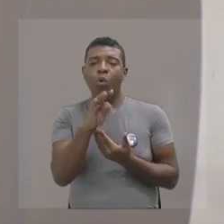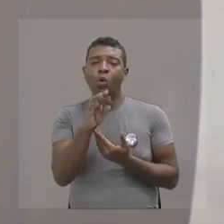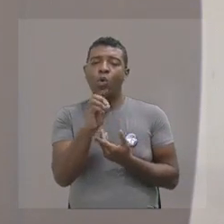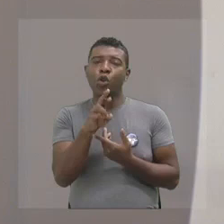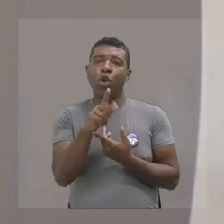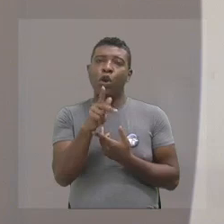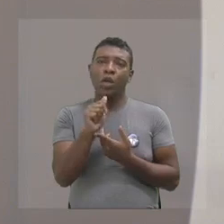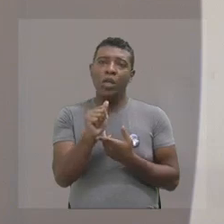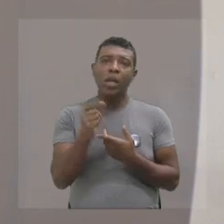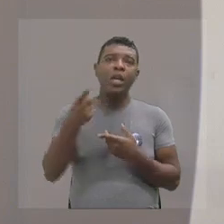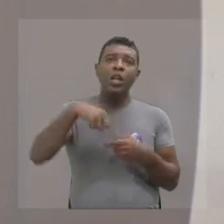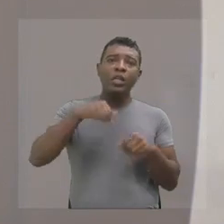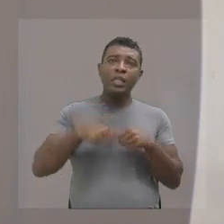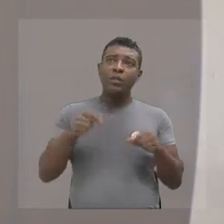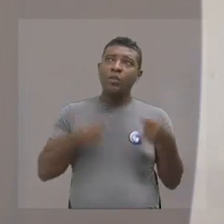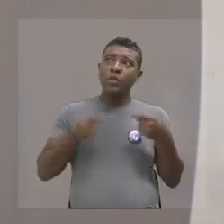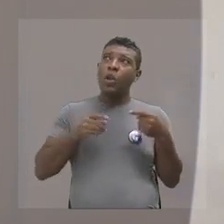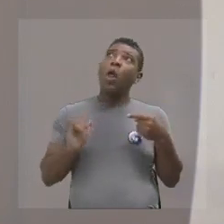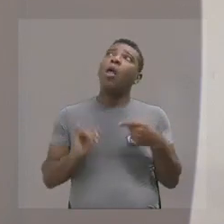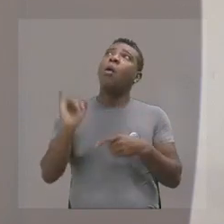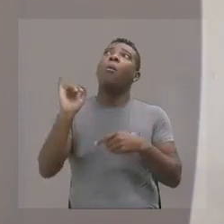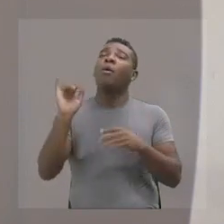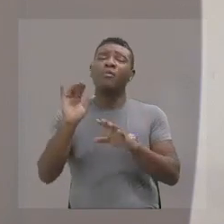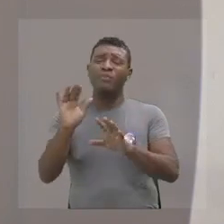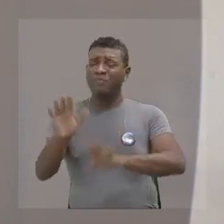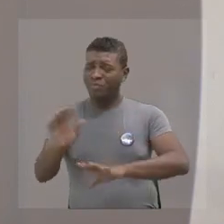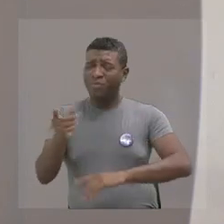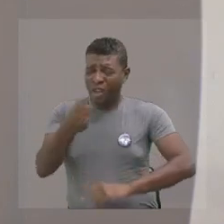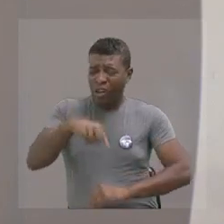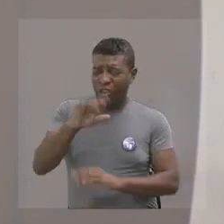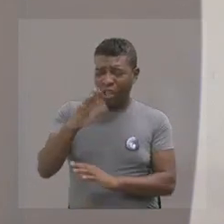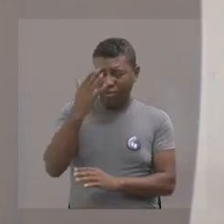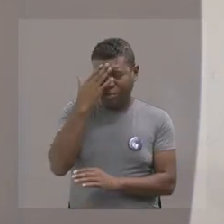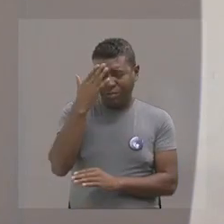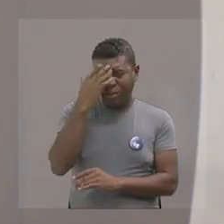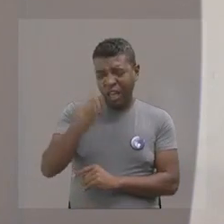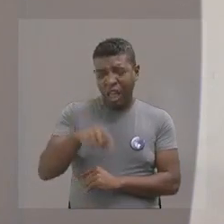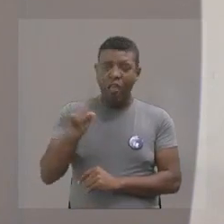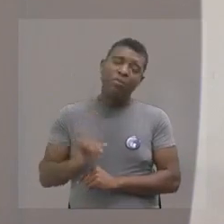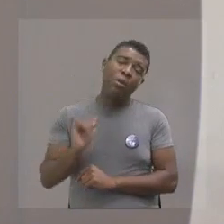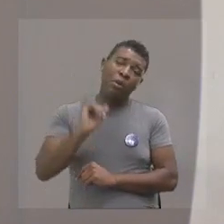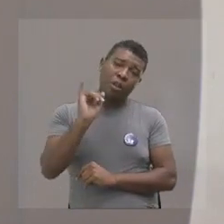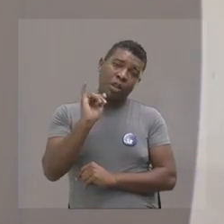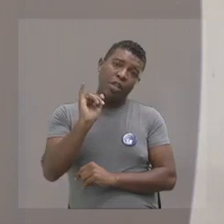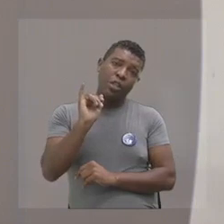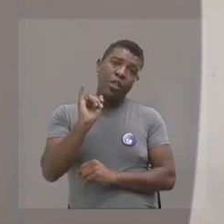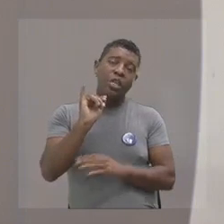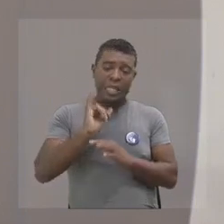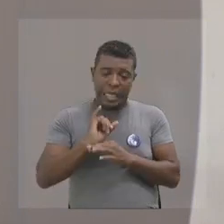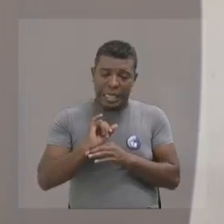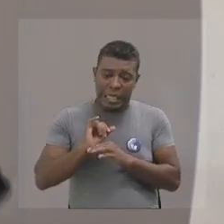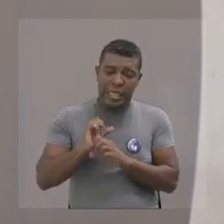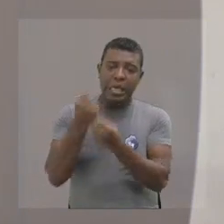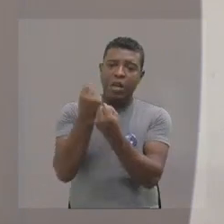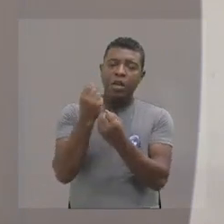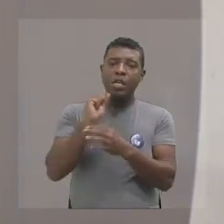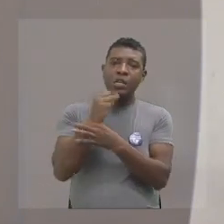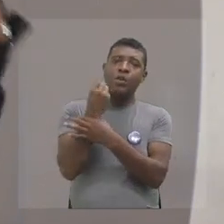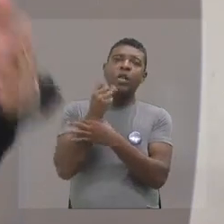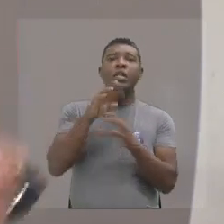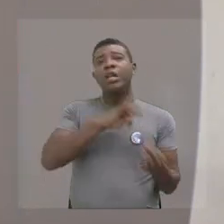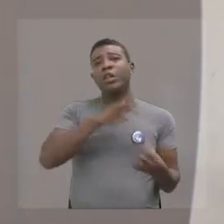aqui a importância porque nós também entendemos que é importante a segurança de todas as estruturas de engenharia das